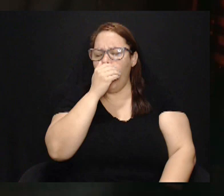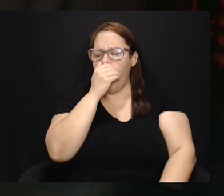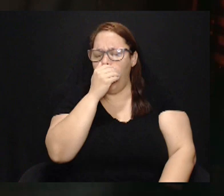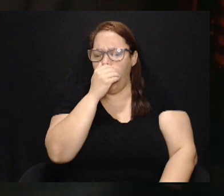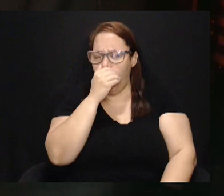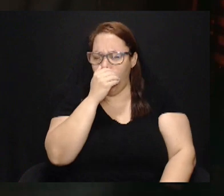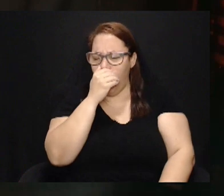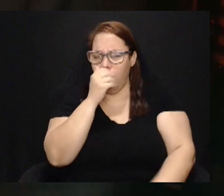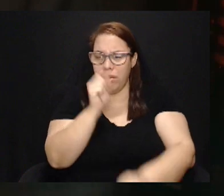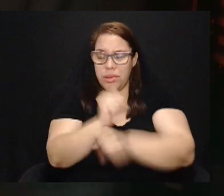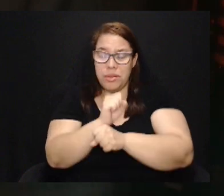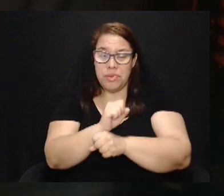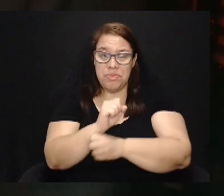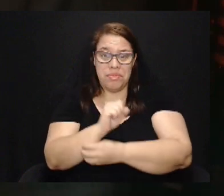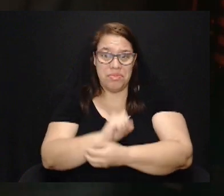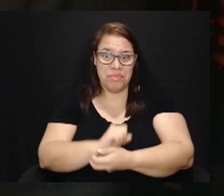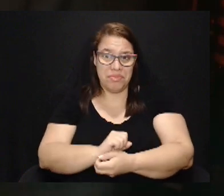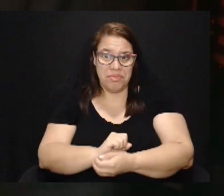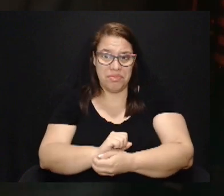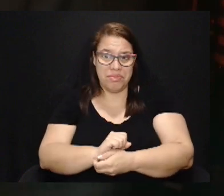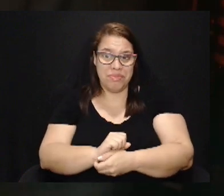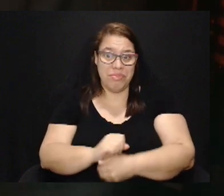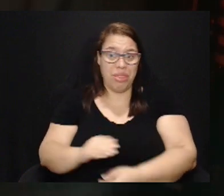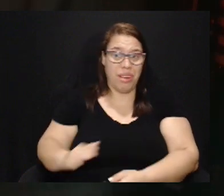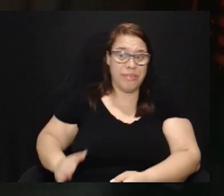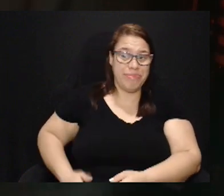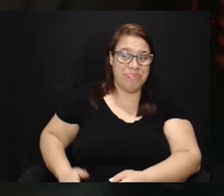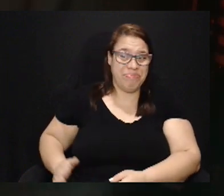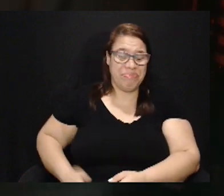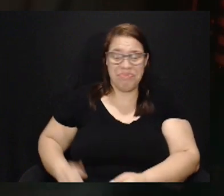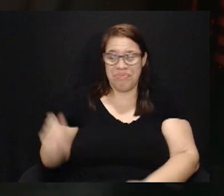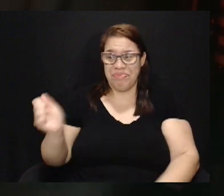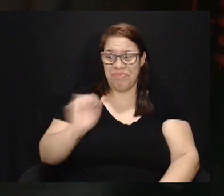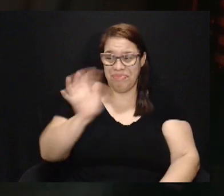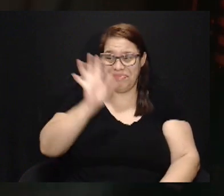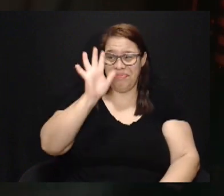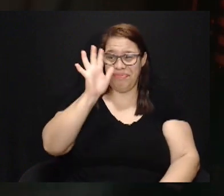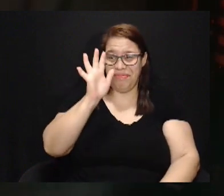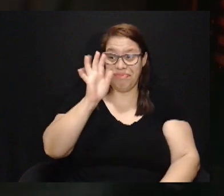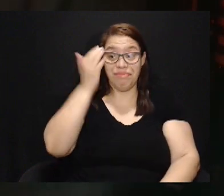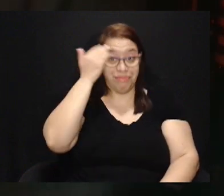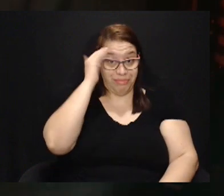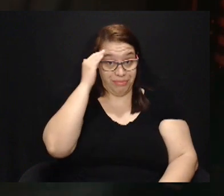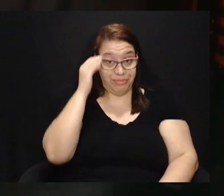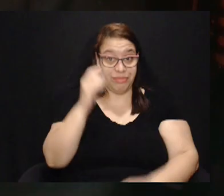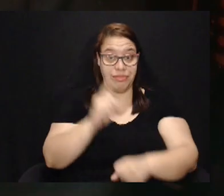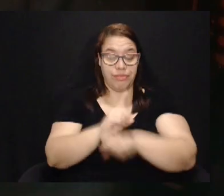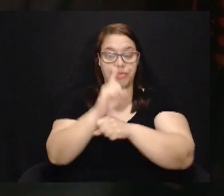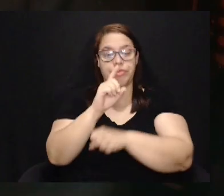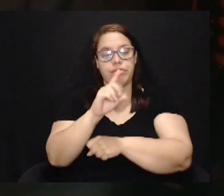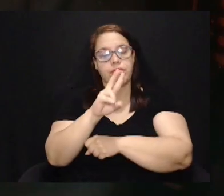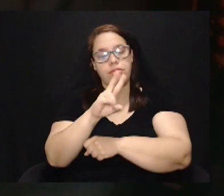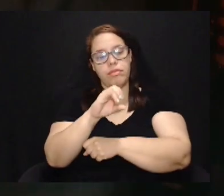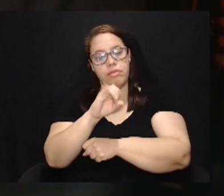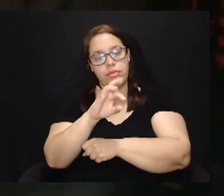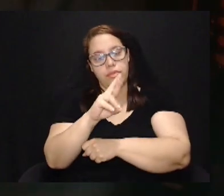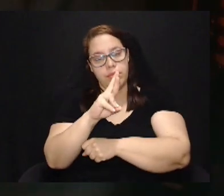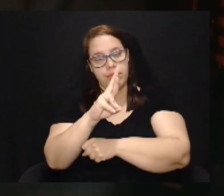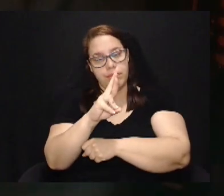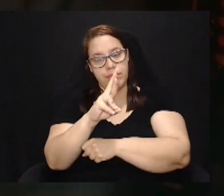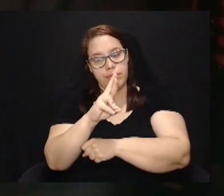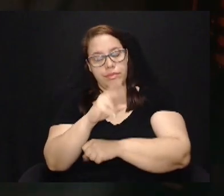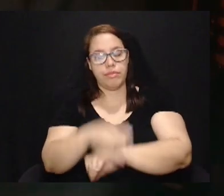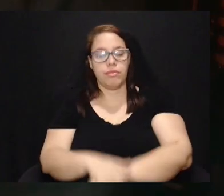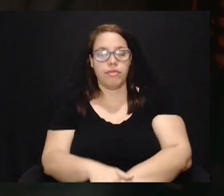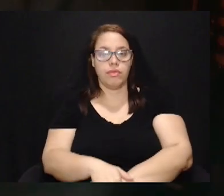demais, então isso não vai caber no meu bolso. Então a gente precisa entender. Vamos começar com o Dr. Vitor, para a gente começar